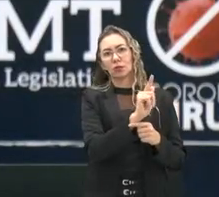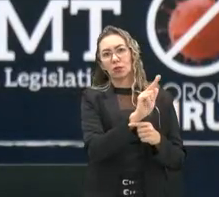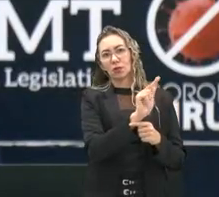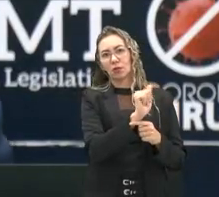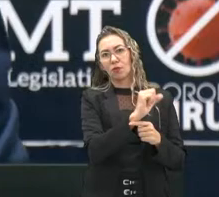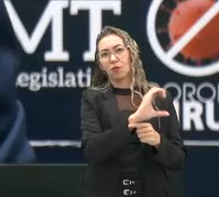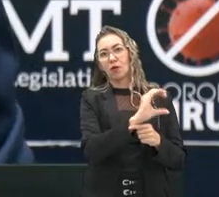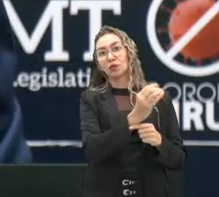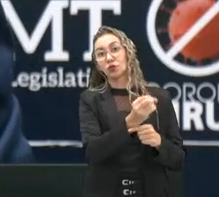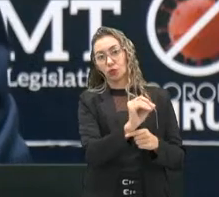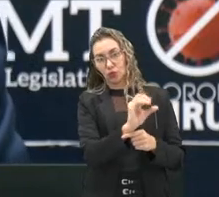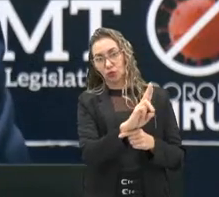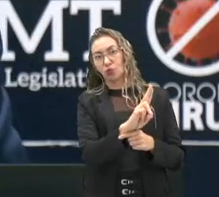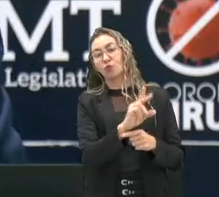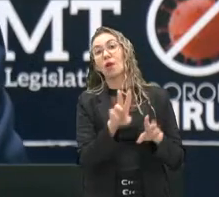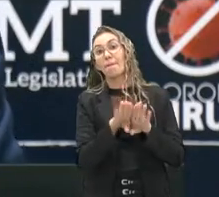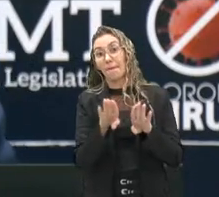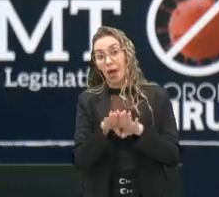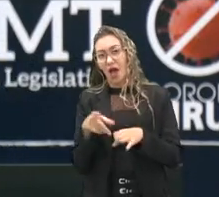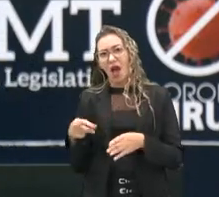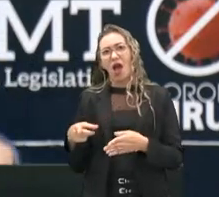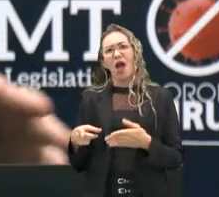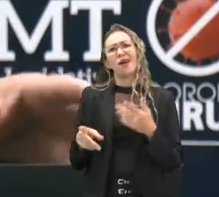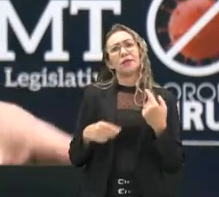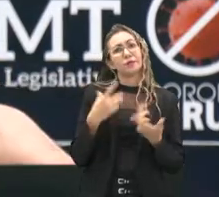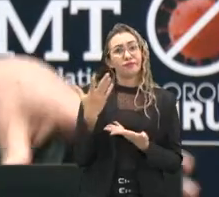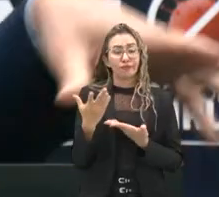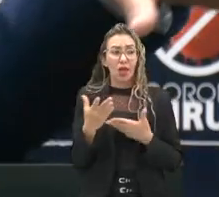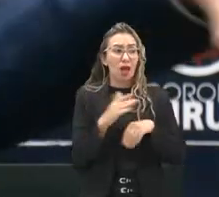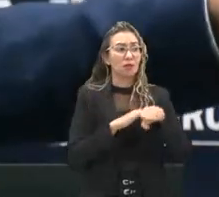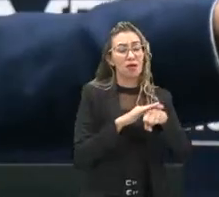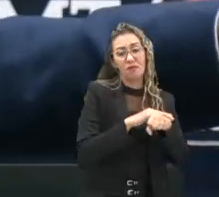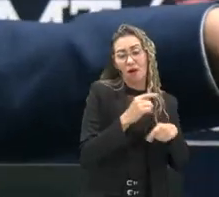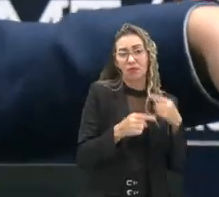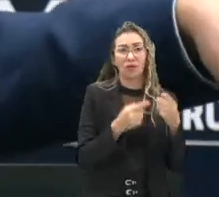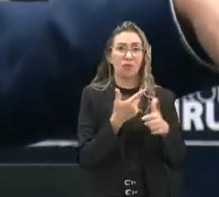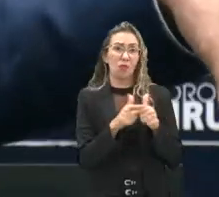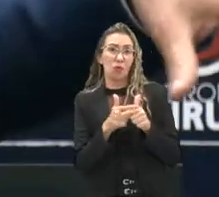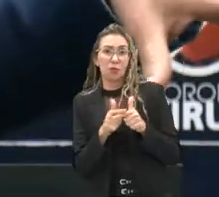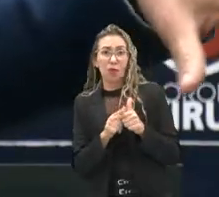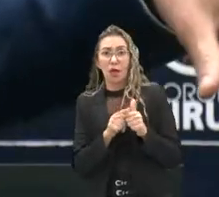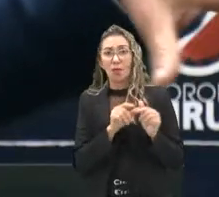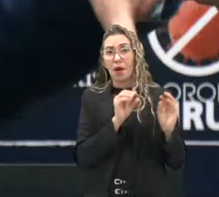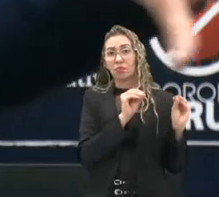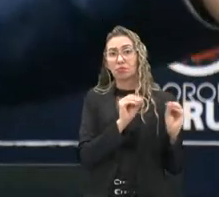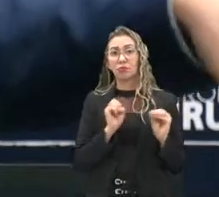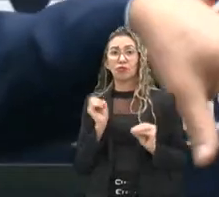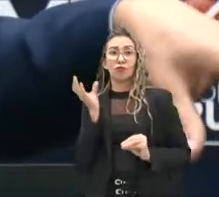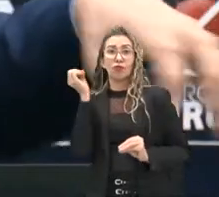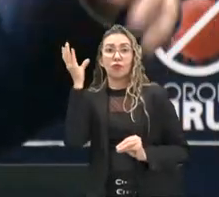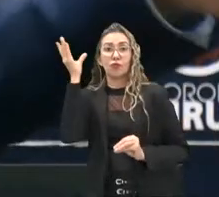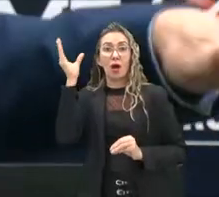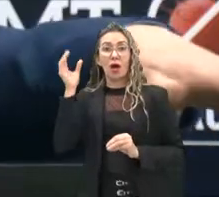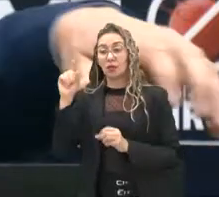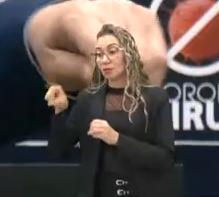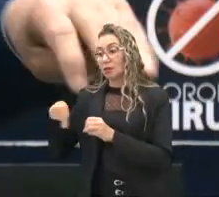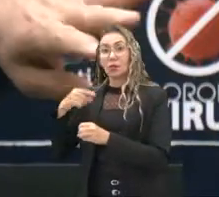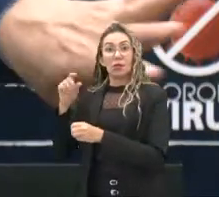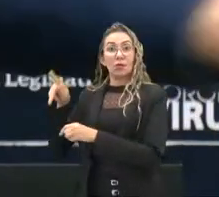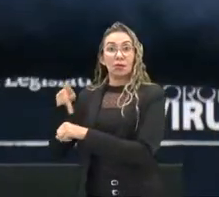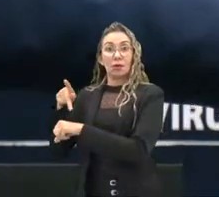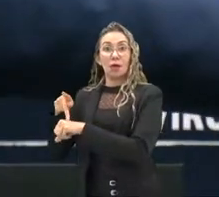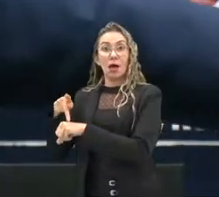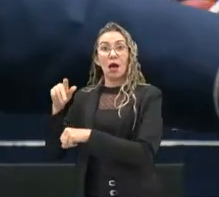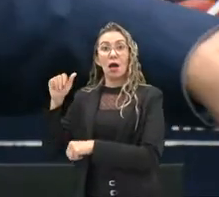se desentendendo e vai para a Argentina. Esse ponto aí, depois eu quero conversar com você, porque você trabalha uma outra frase,